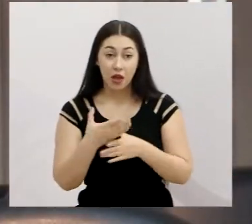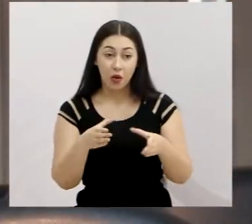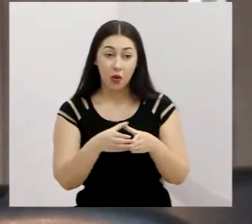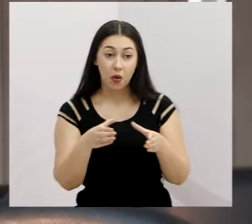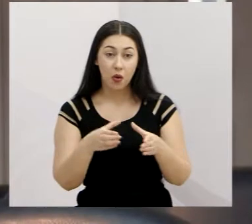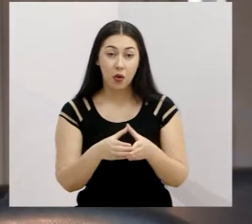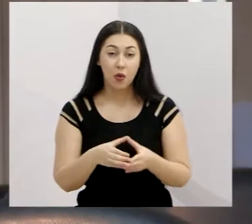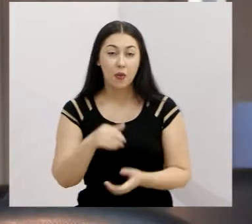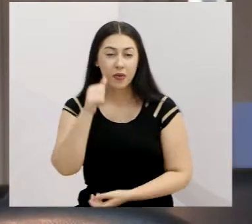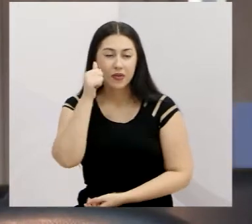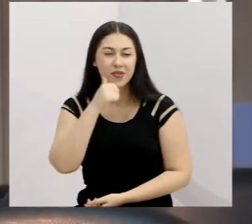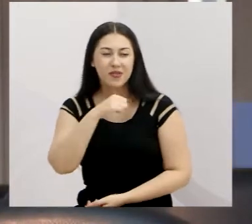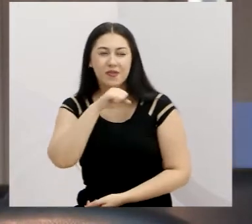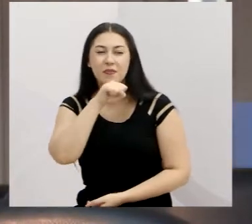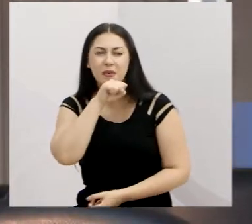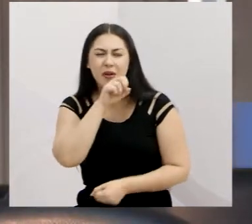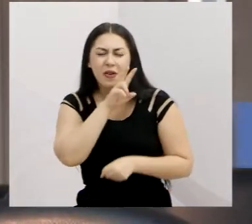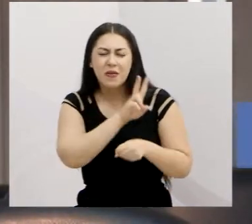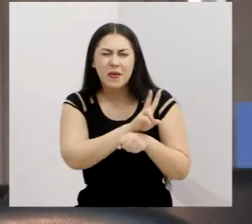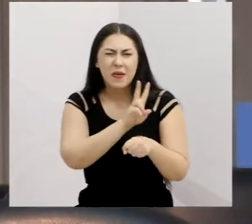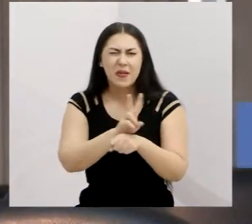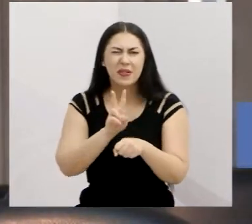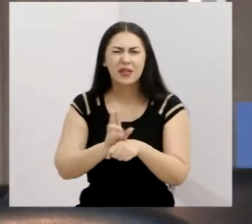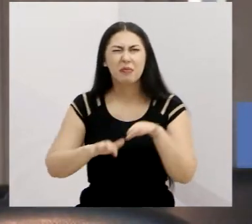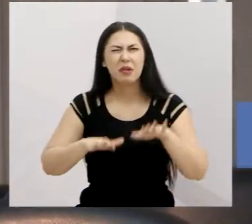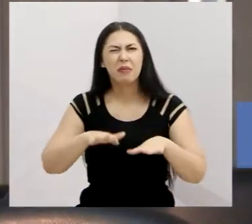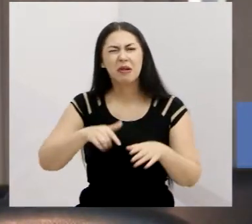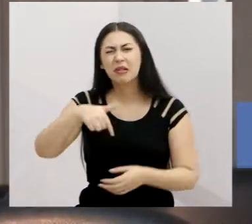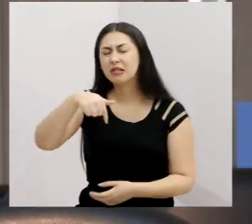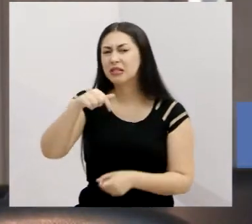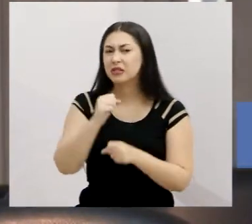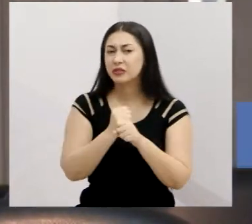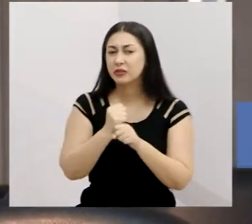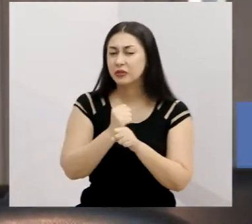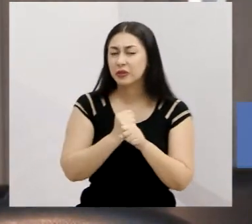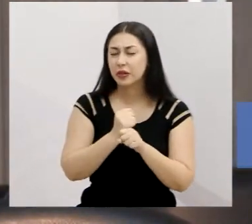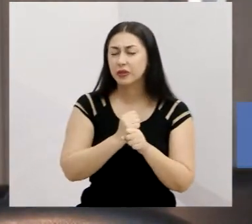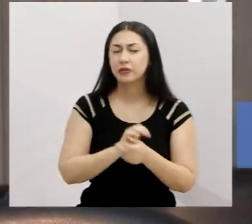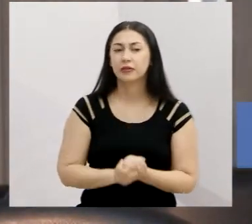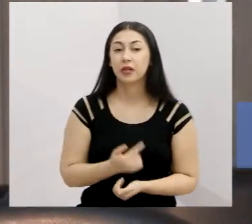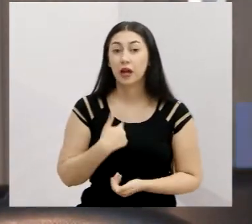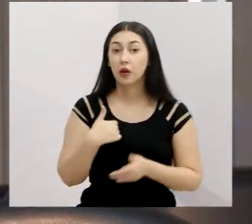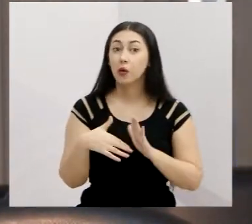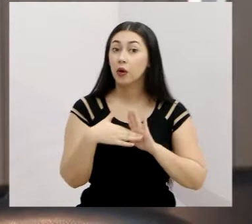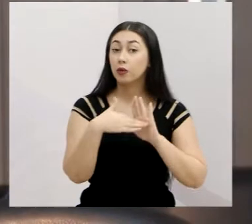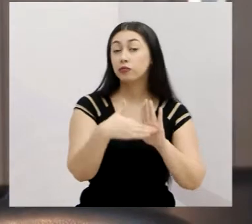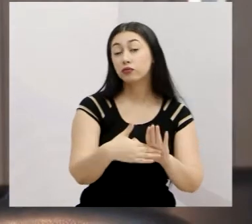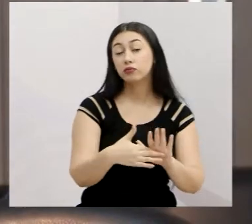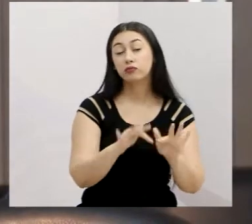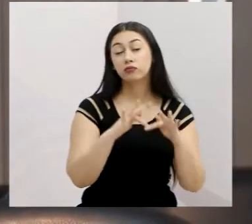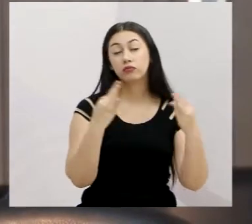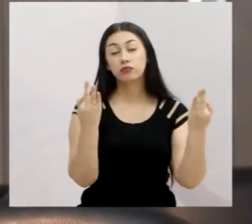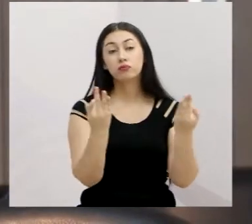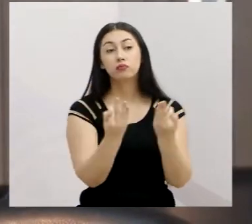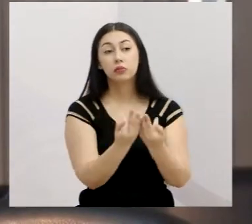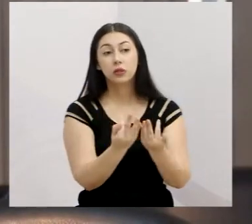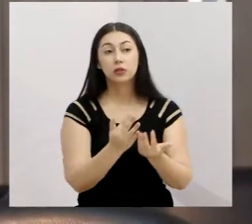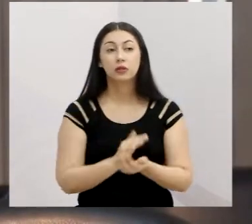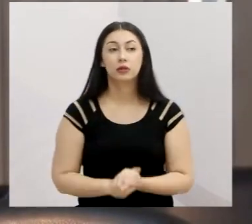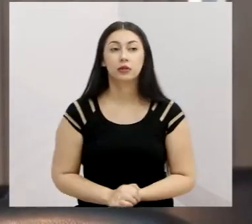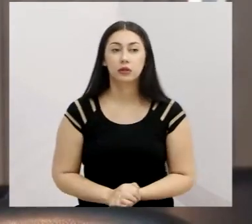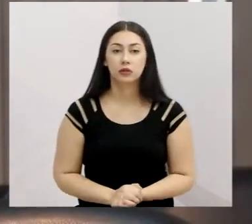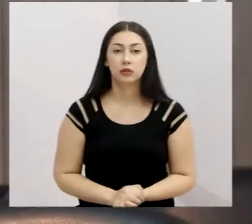acolhedora já atuantes Jacareí a 7 anos né eu auxilia algumas famílias